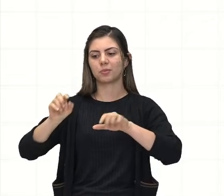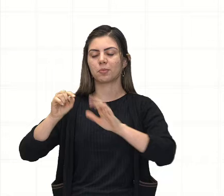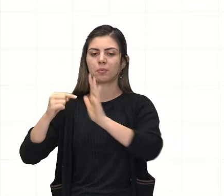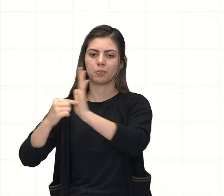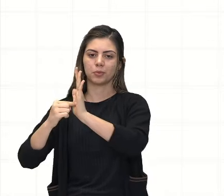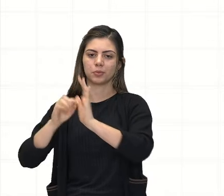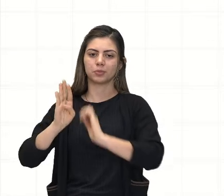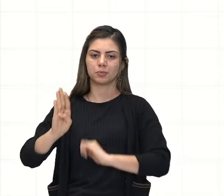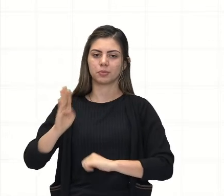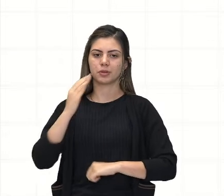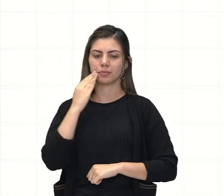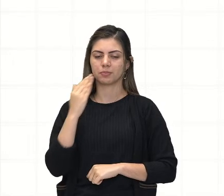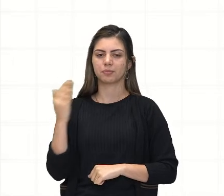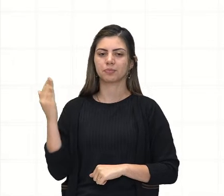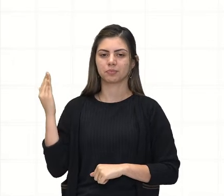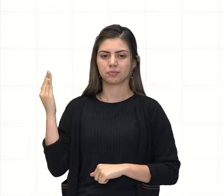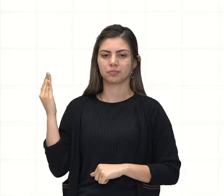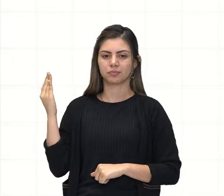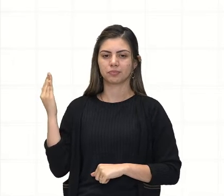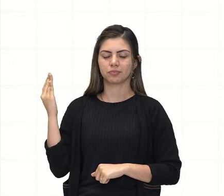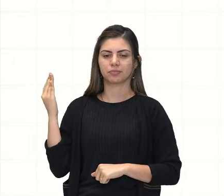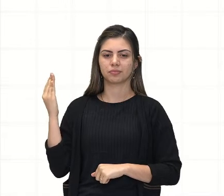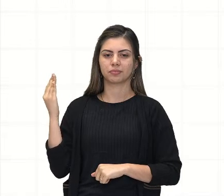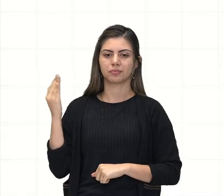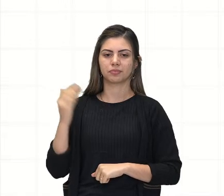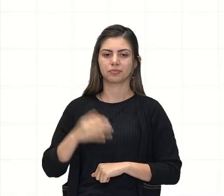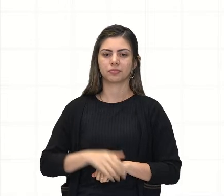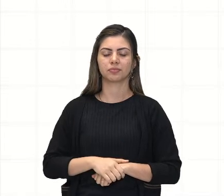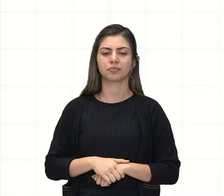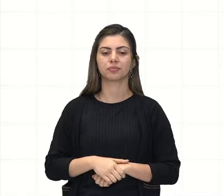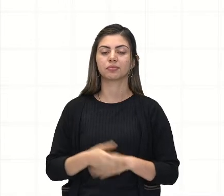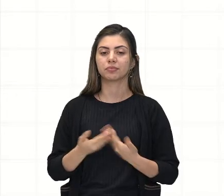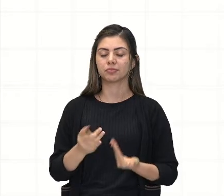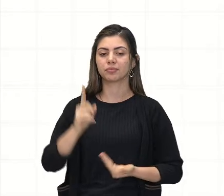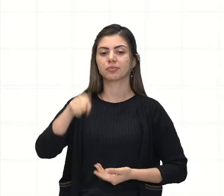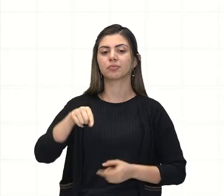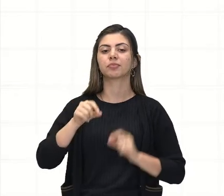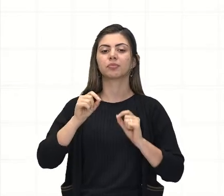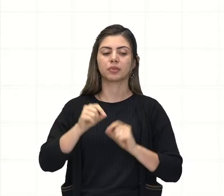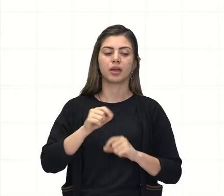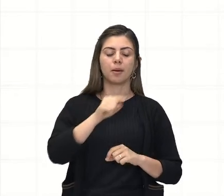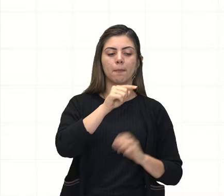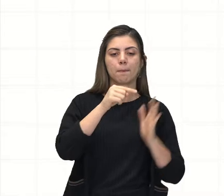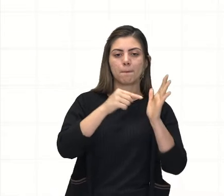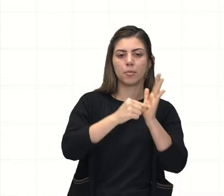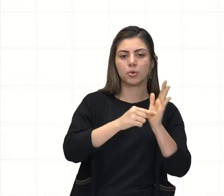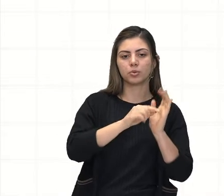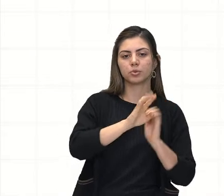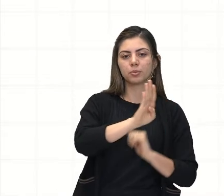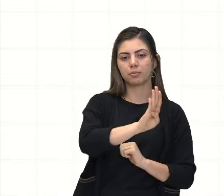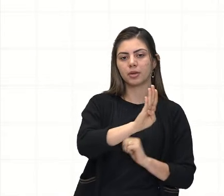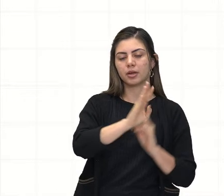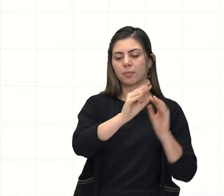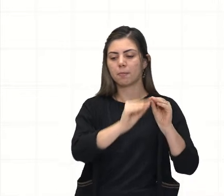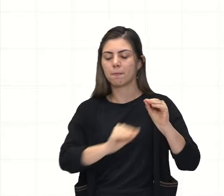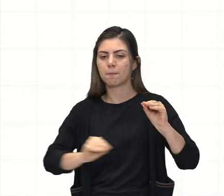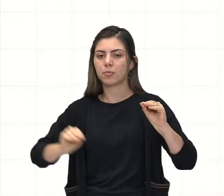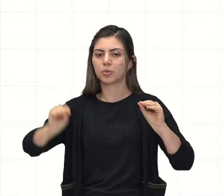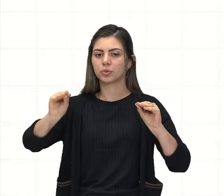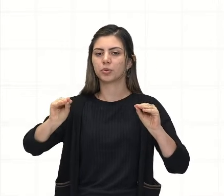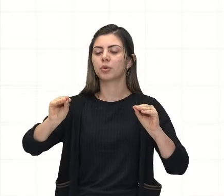Eu estou fazendo referência a esse ponto que se movimentou também, né? Então, ele vai ser o